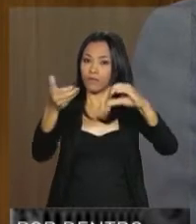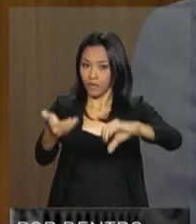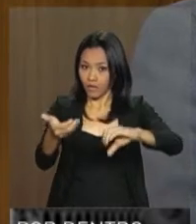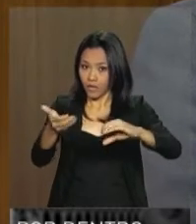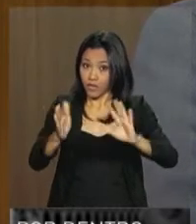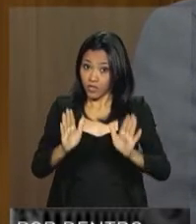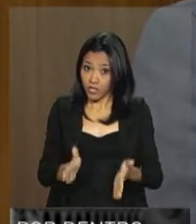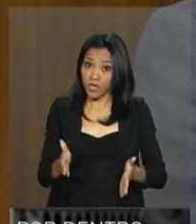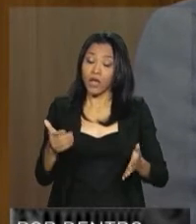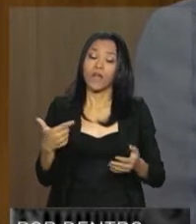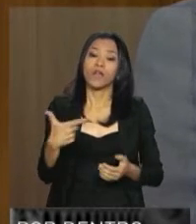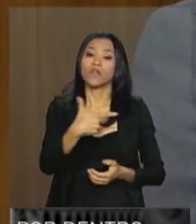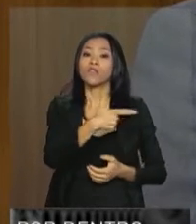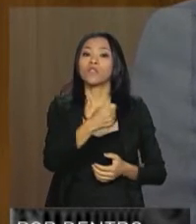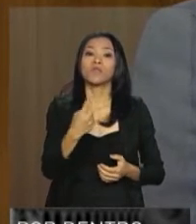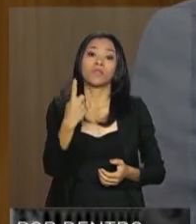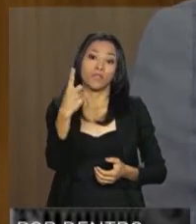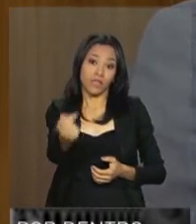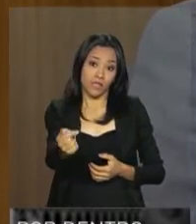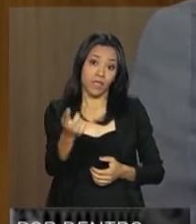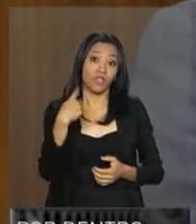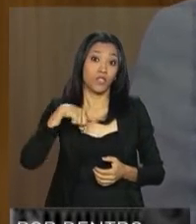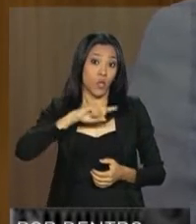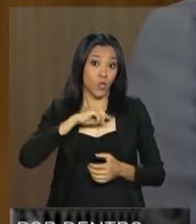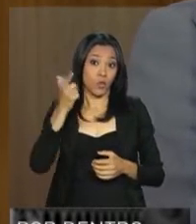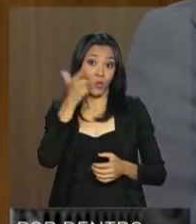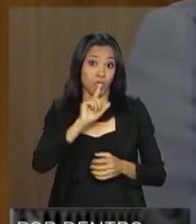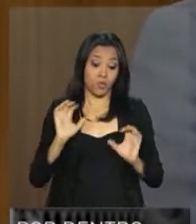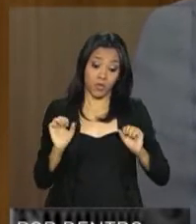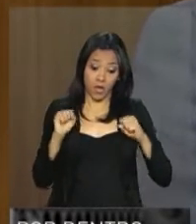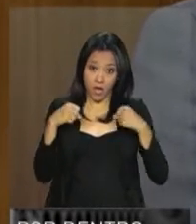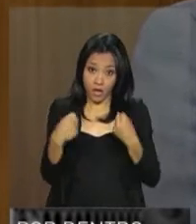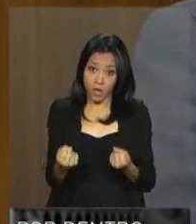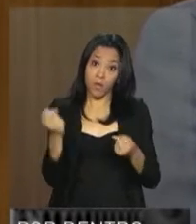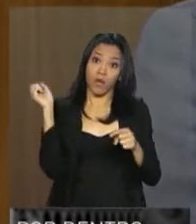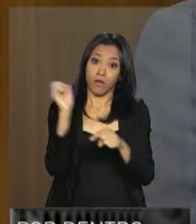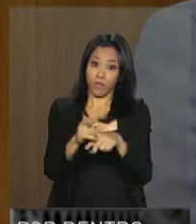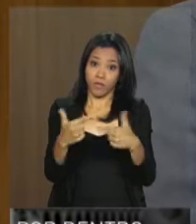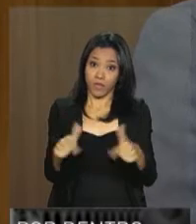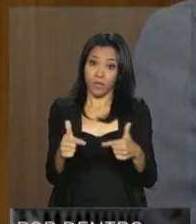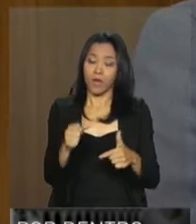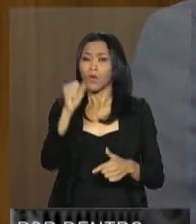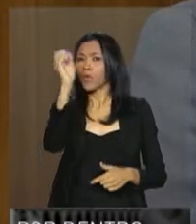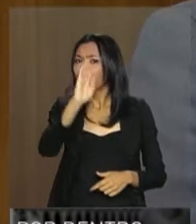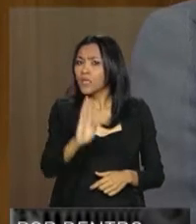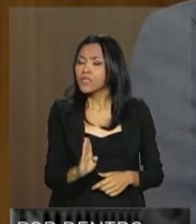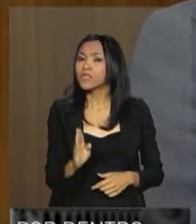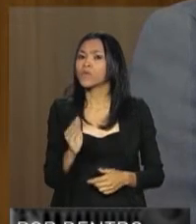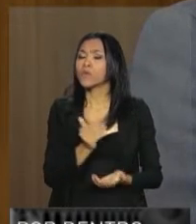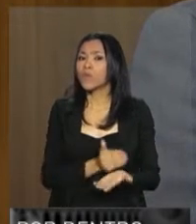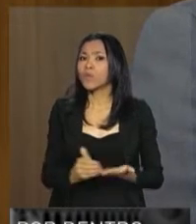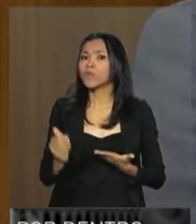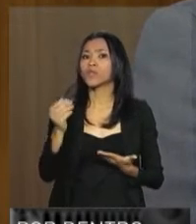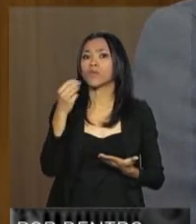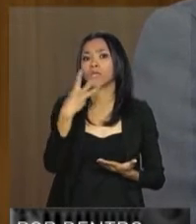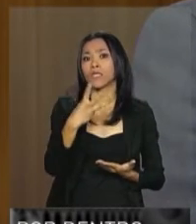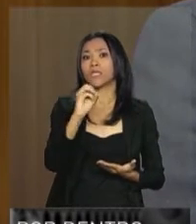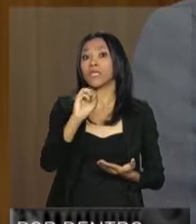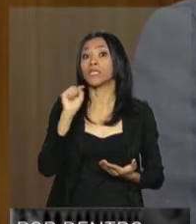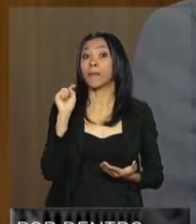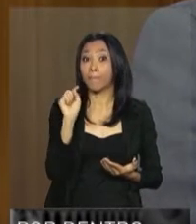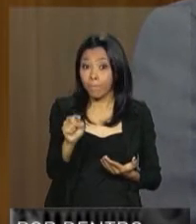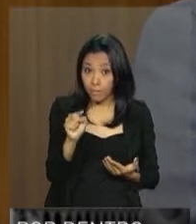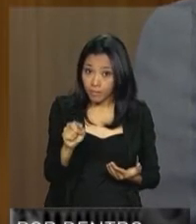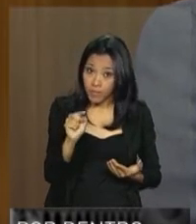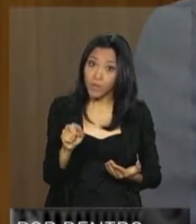2017 e nós recuperamos o emprego a partir de abril o brasil começou a produzir 30 mil postos de trabalho positivo